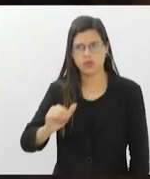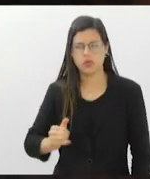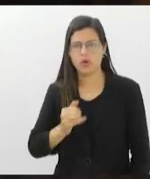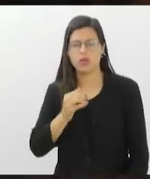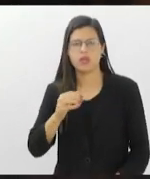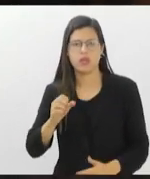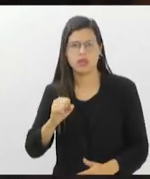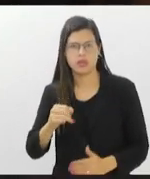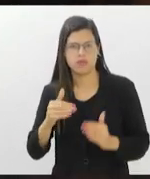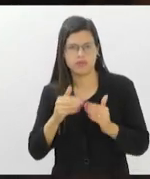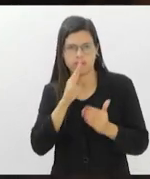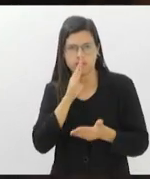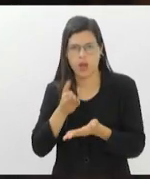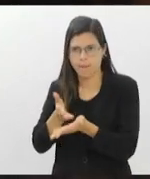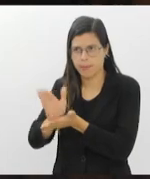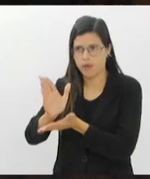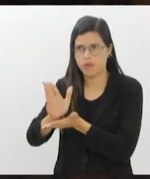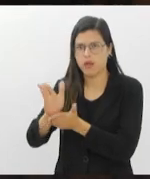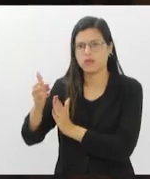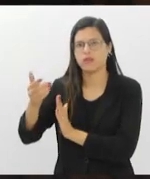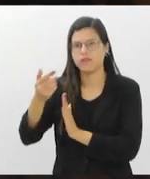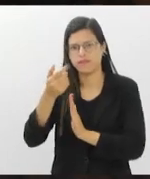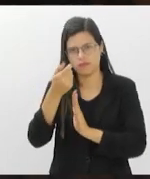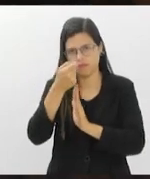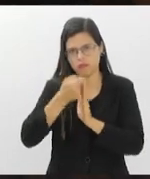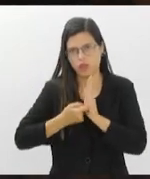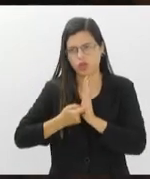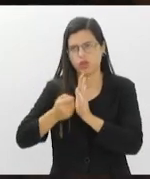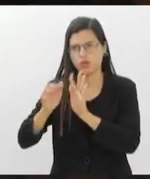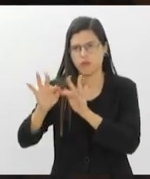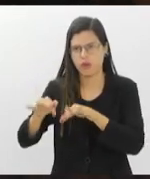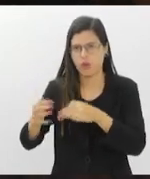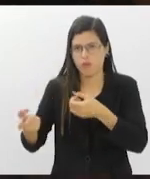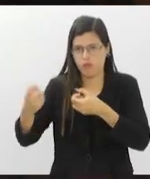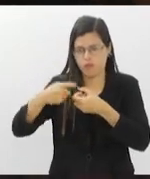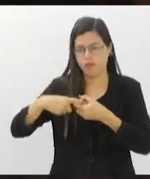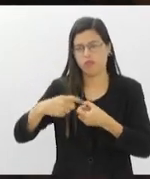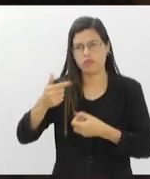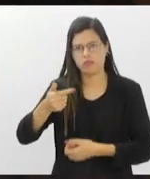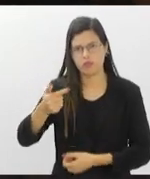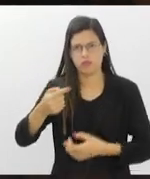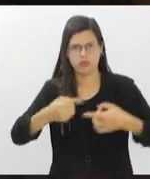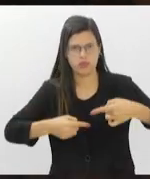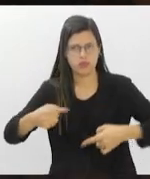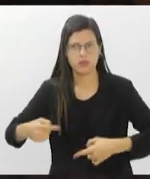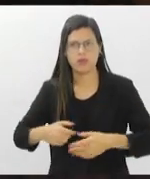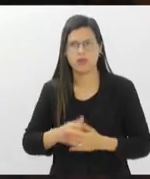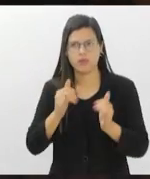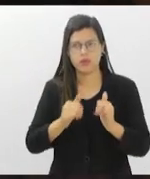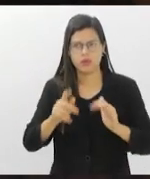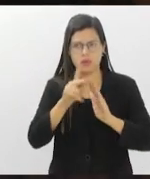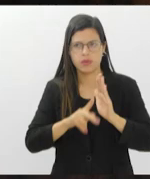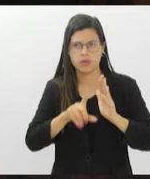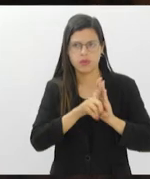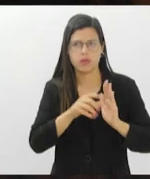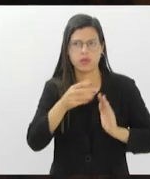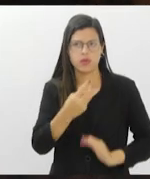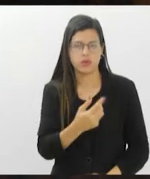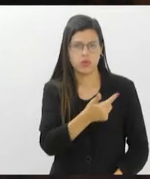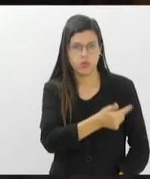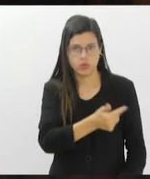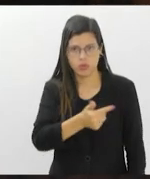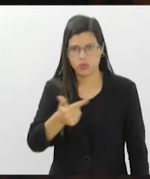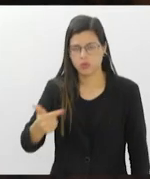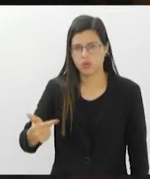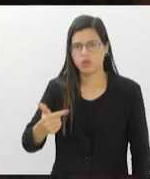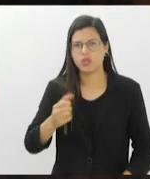estão. Aprovado, vai a redação do vencido para a segunda discussão. Anuncio o projeto de lei número